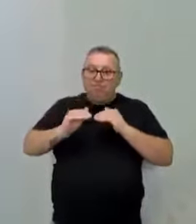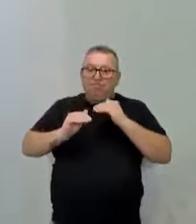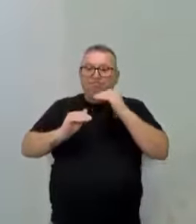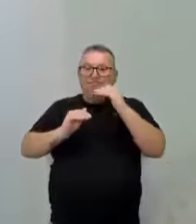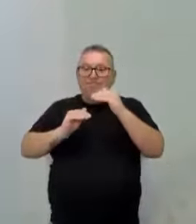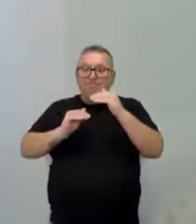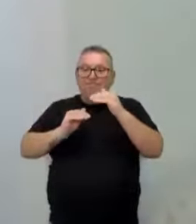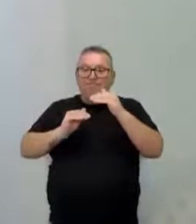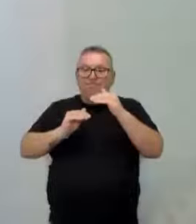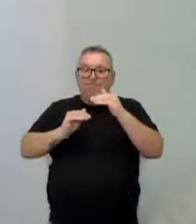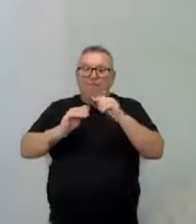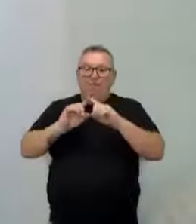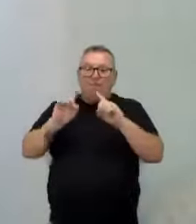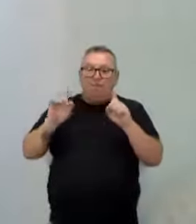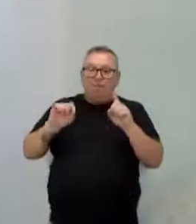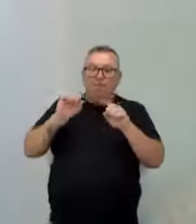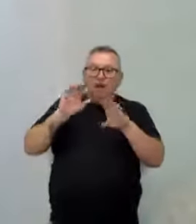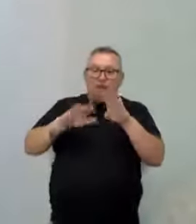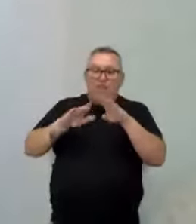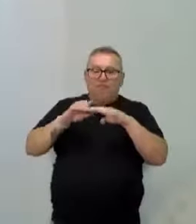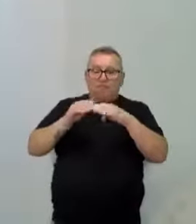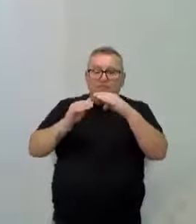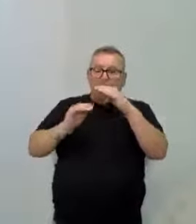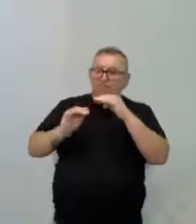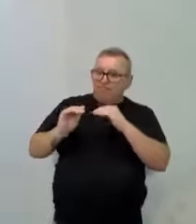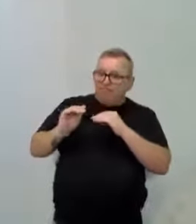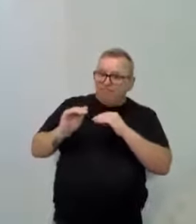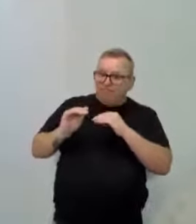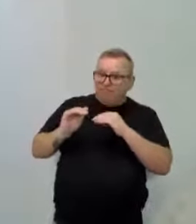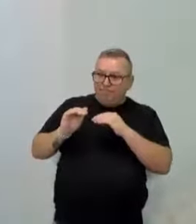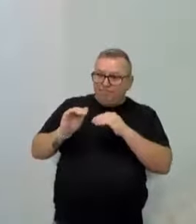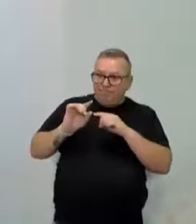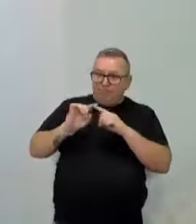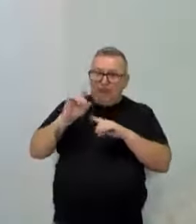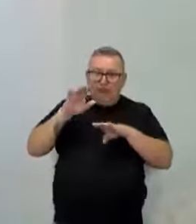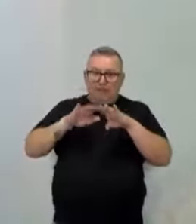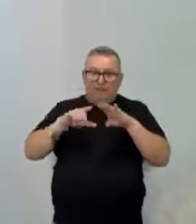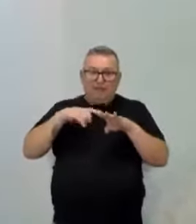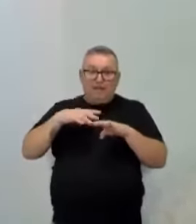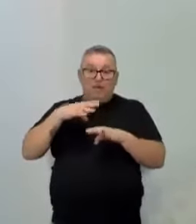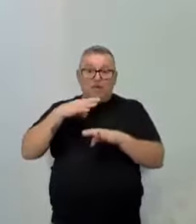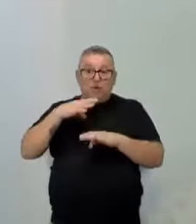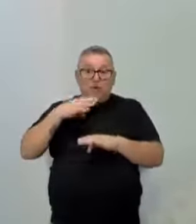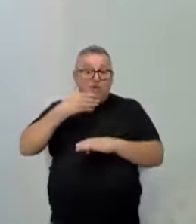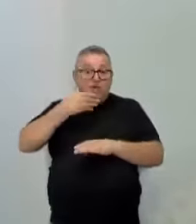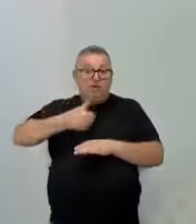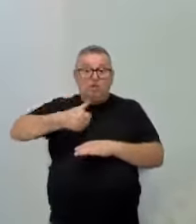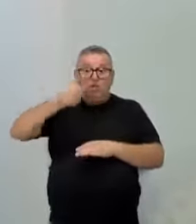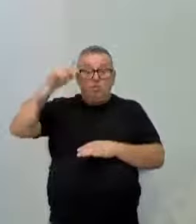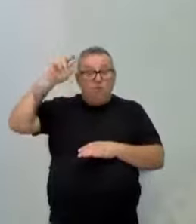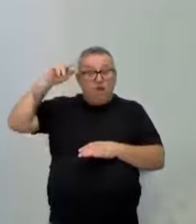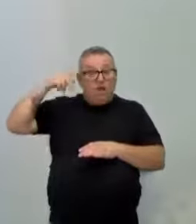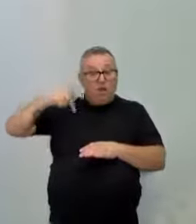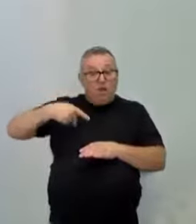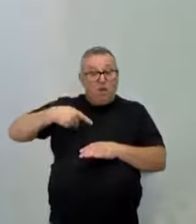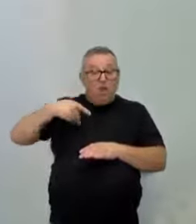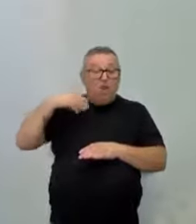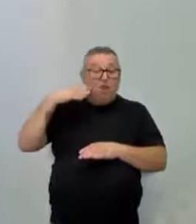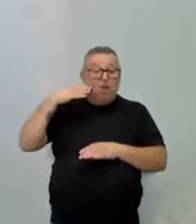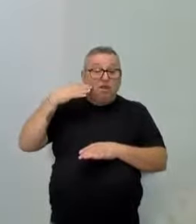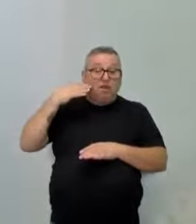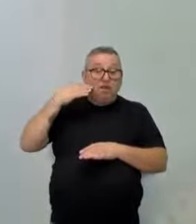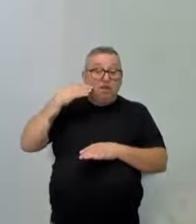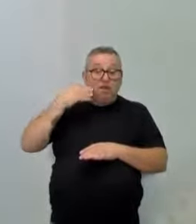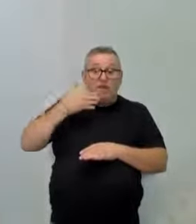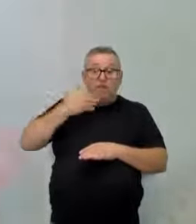está entendendo, que ele não está fazendo? Não. Isso significa que cada vez mais ele está se conhecendo melhor, se compreendendo melhor e